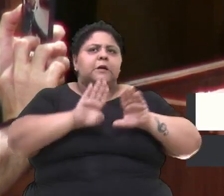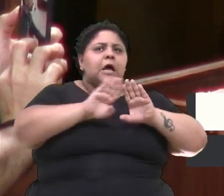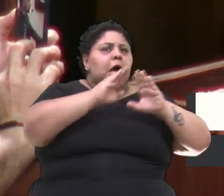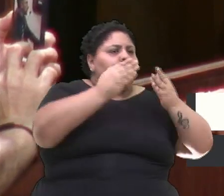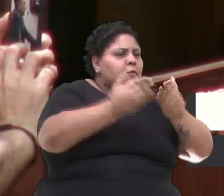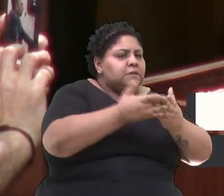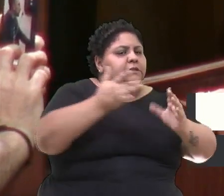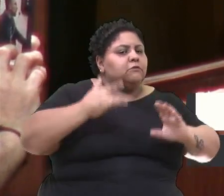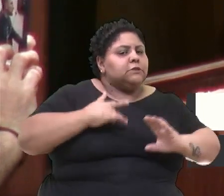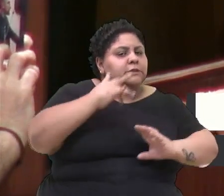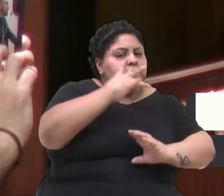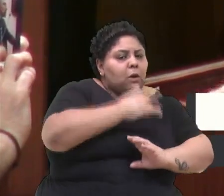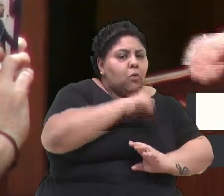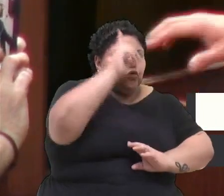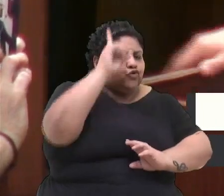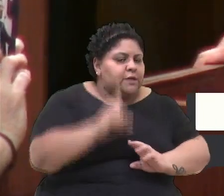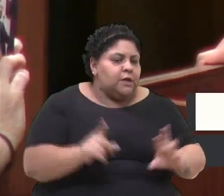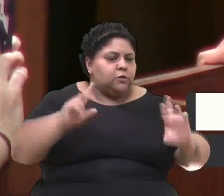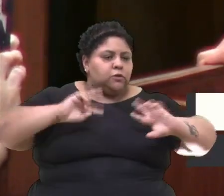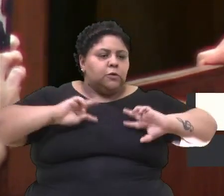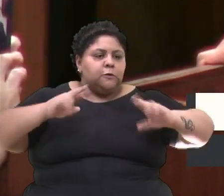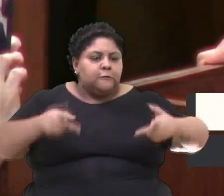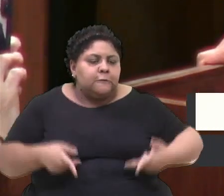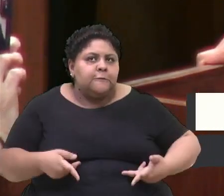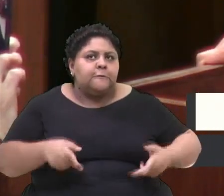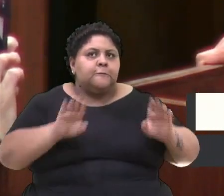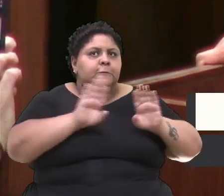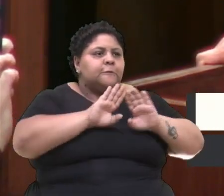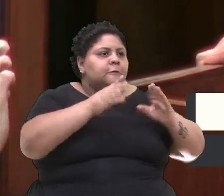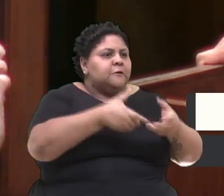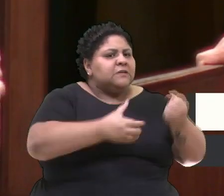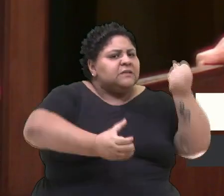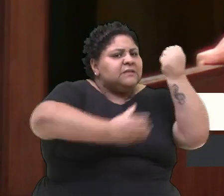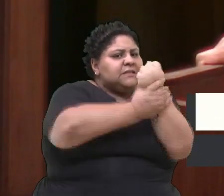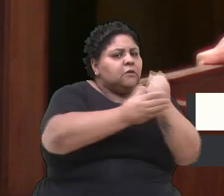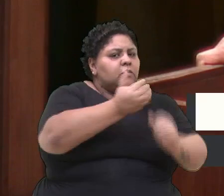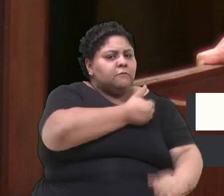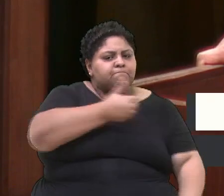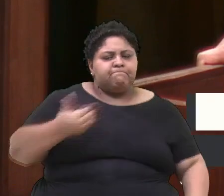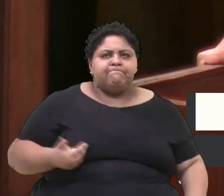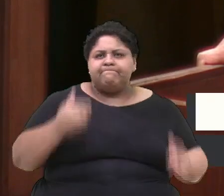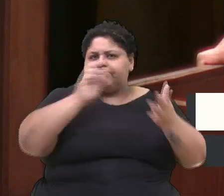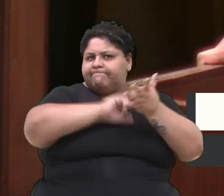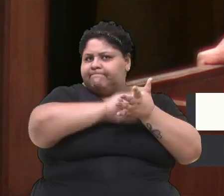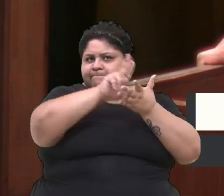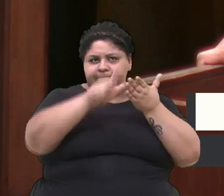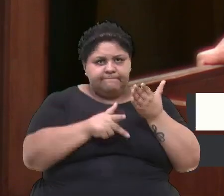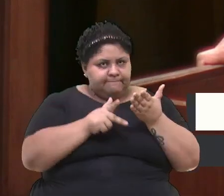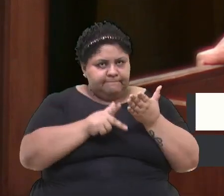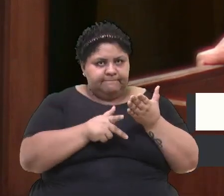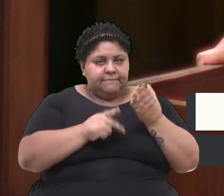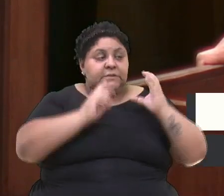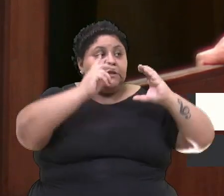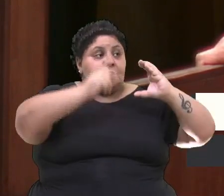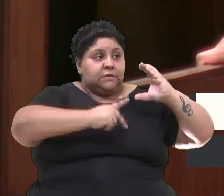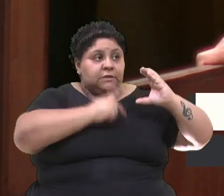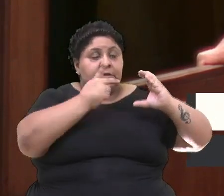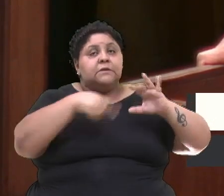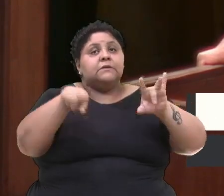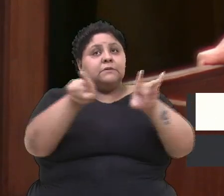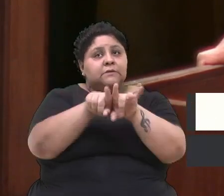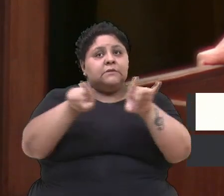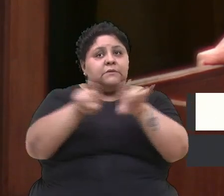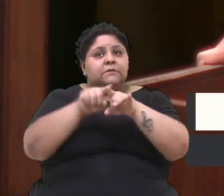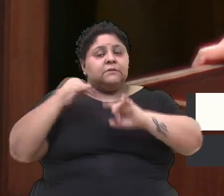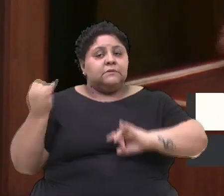Saúde, Comissão de Segurança Pública, enfim, a Câmara de Vereadores também é importante